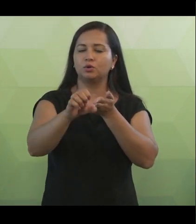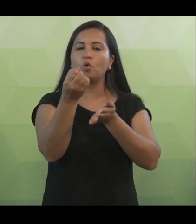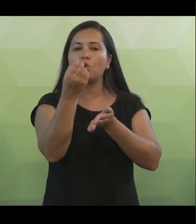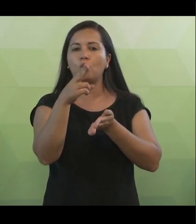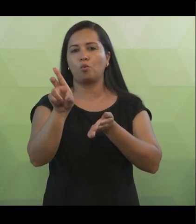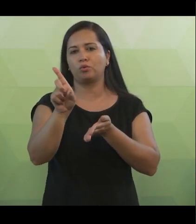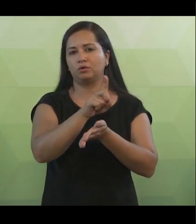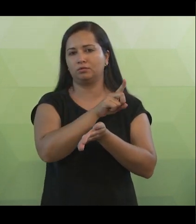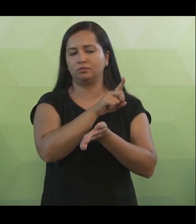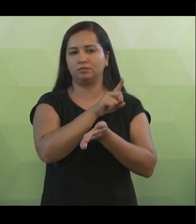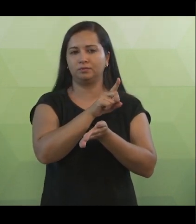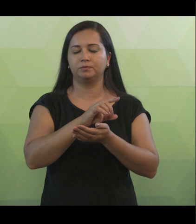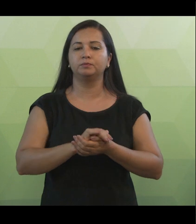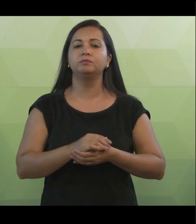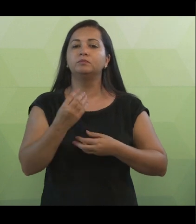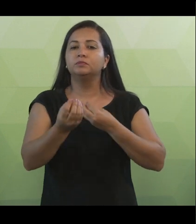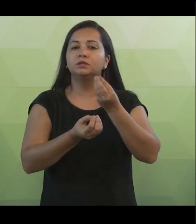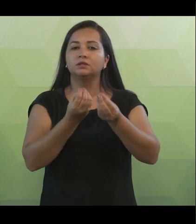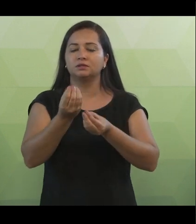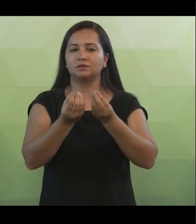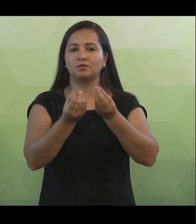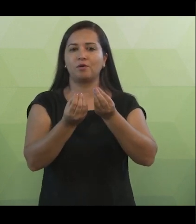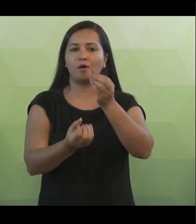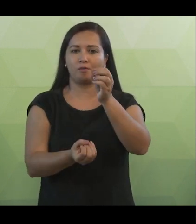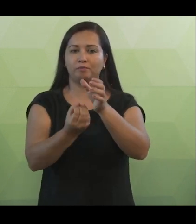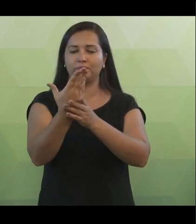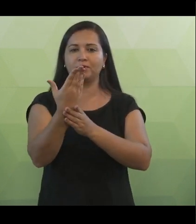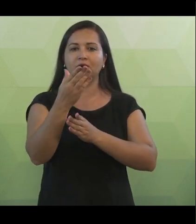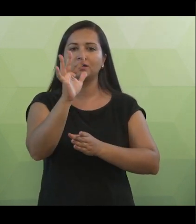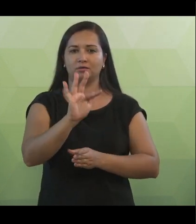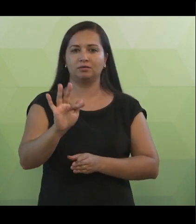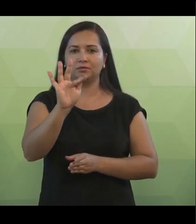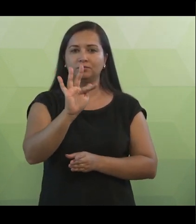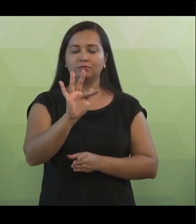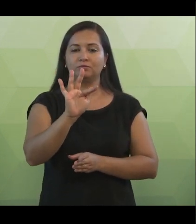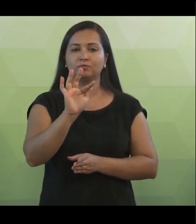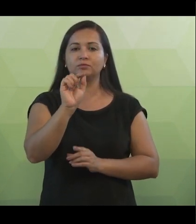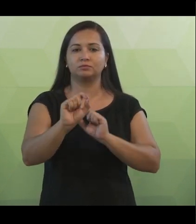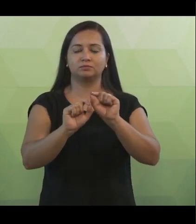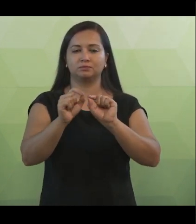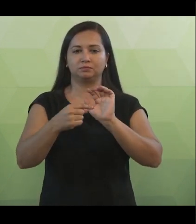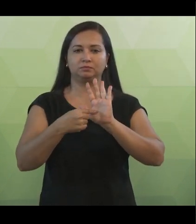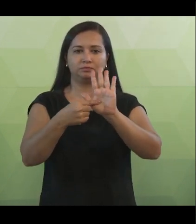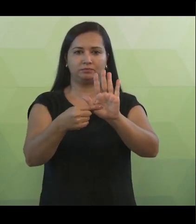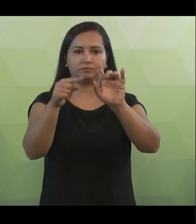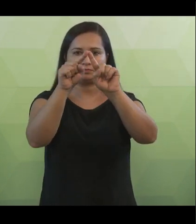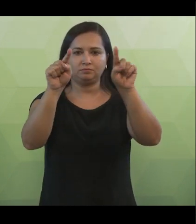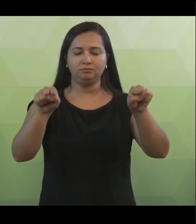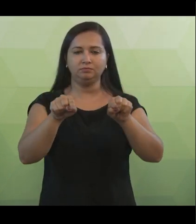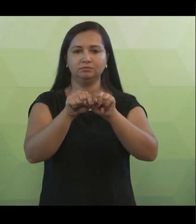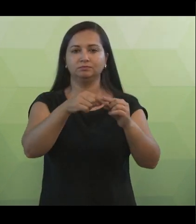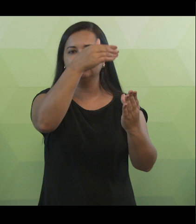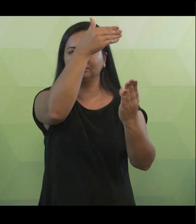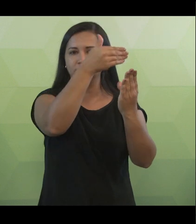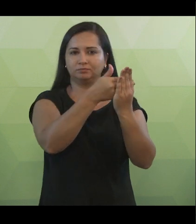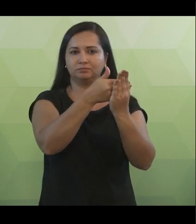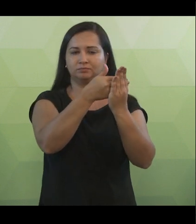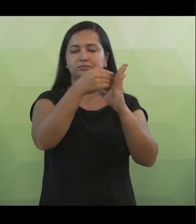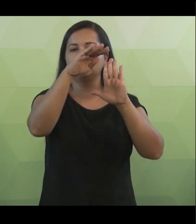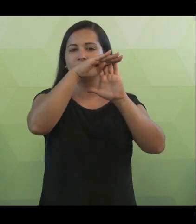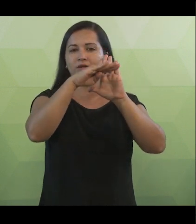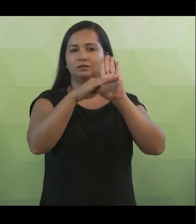item. E para que esse modal funcione, temos que incluir este arquivo na página de listagem